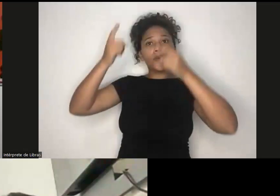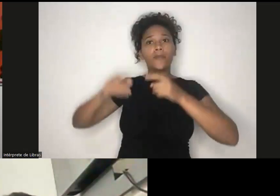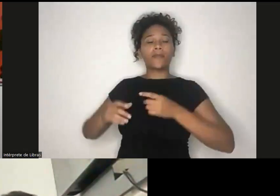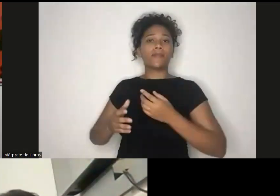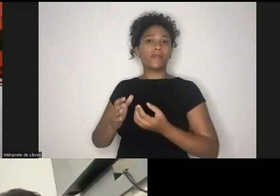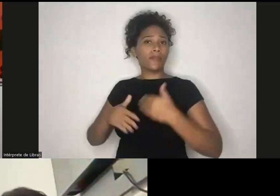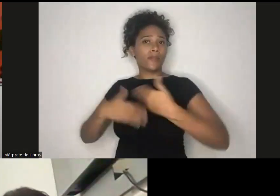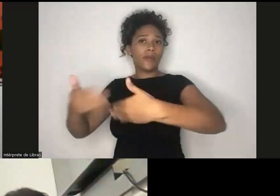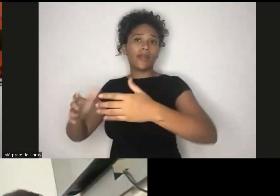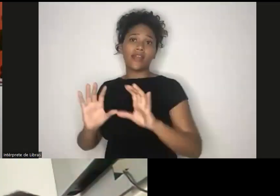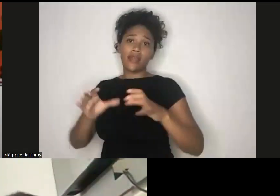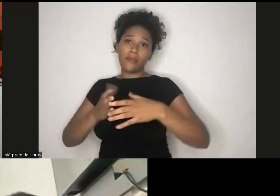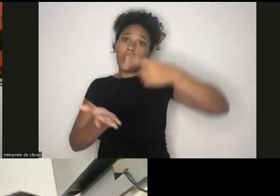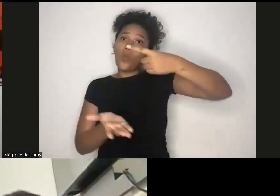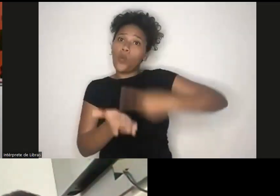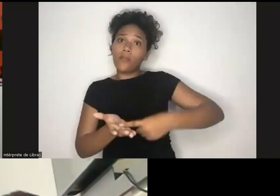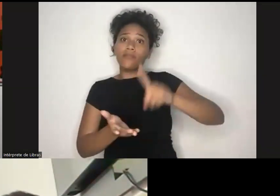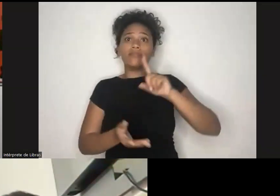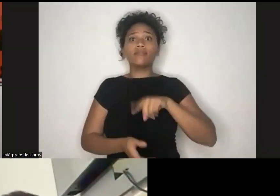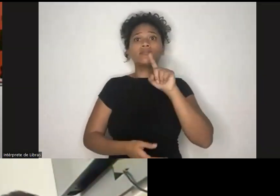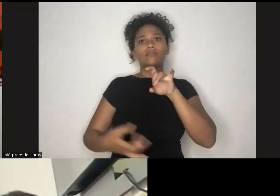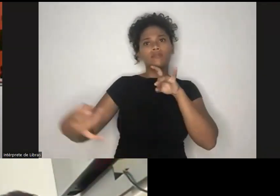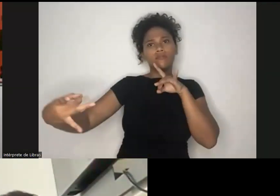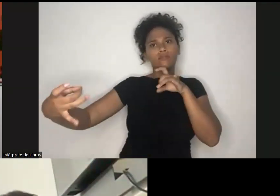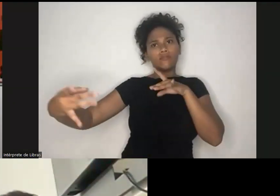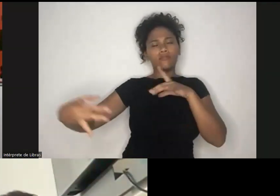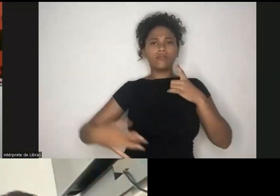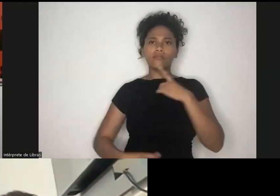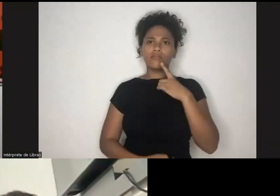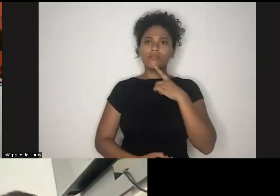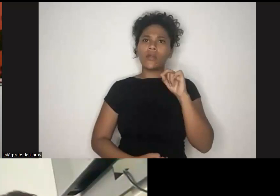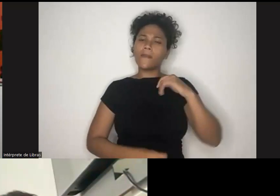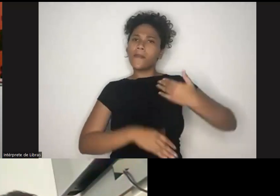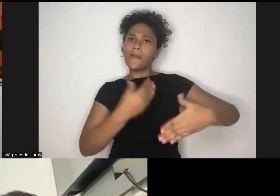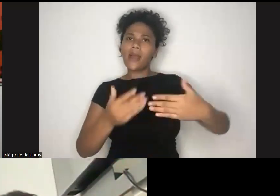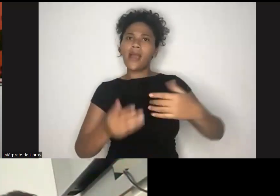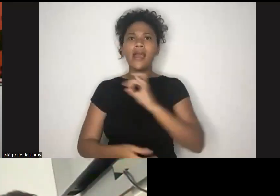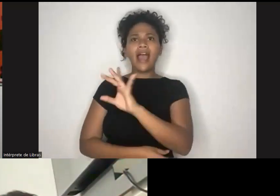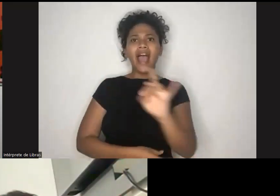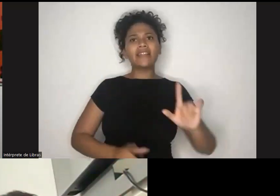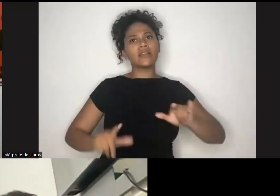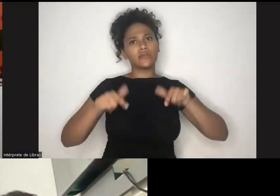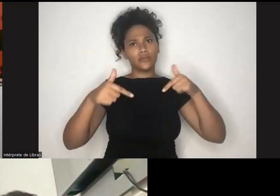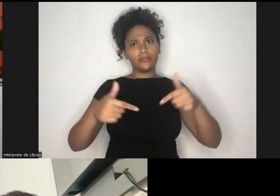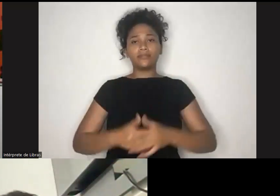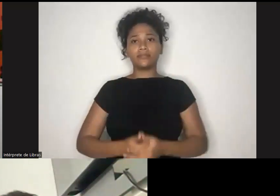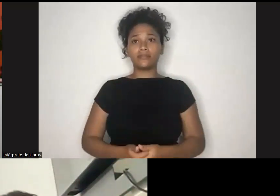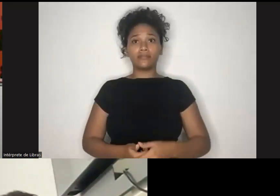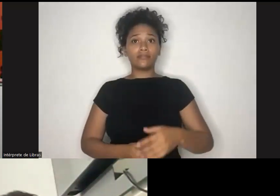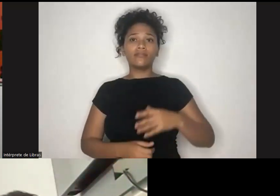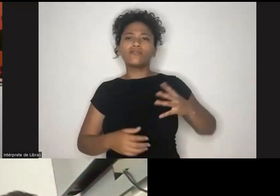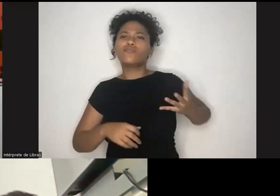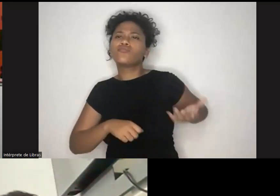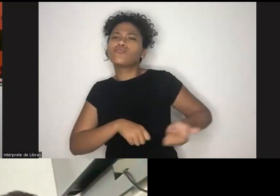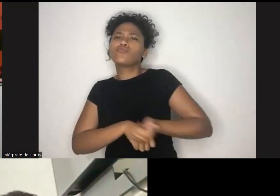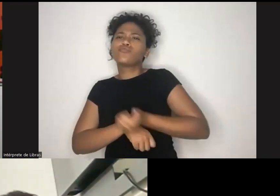totalmente comprometida e corresponder com essa fruição e com cada realização a excelência que está presente